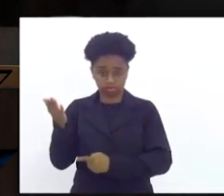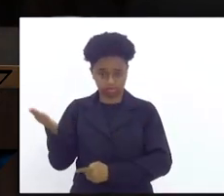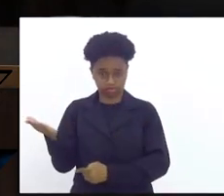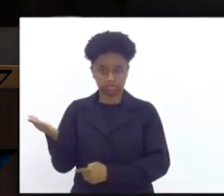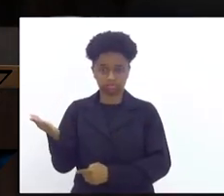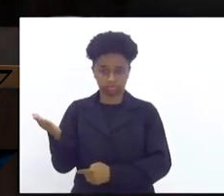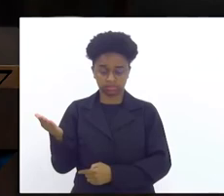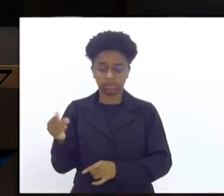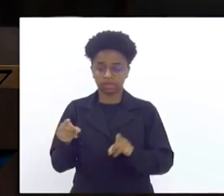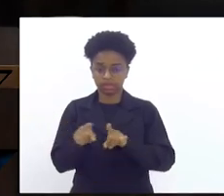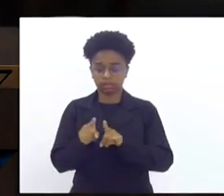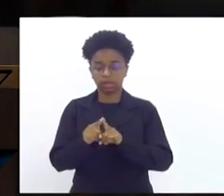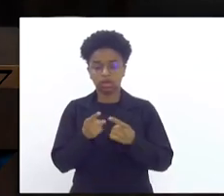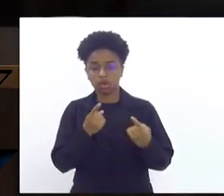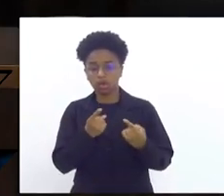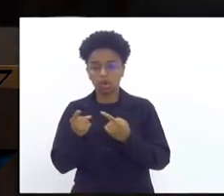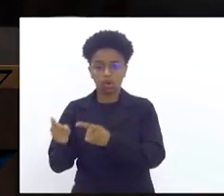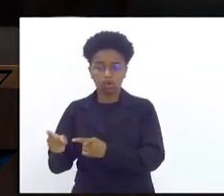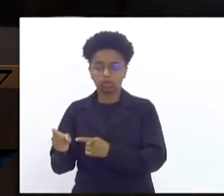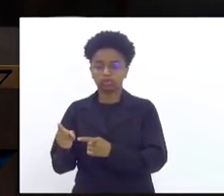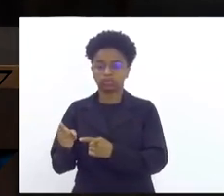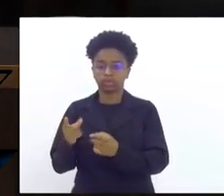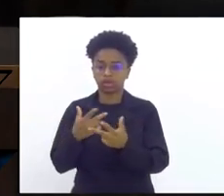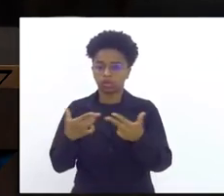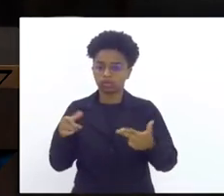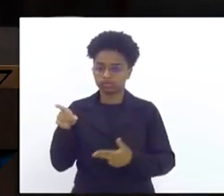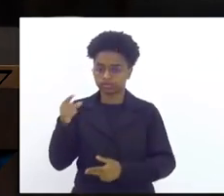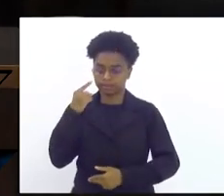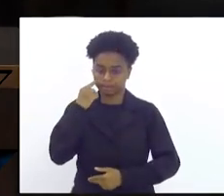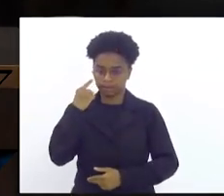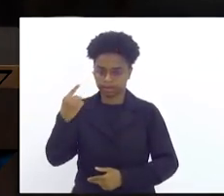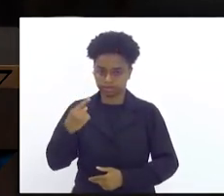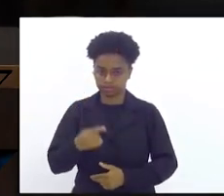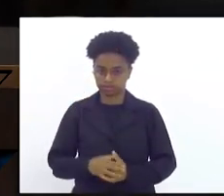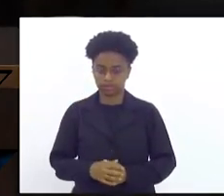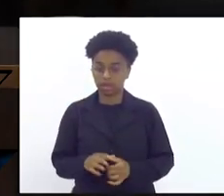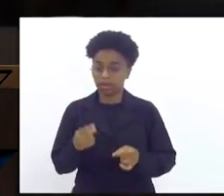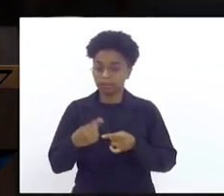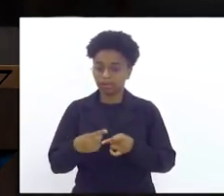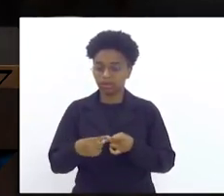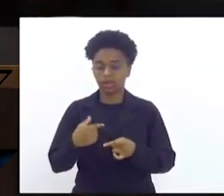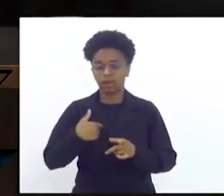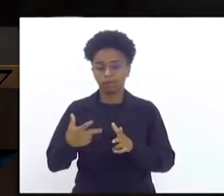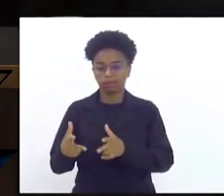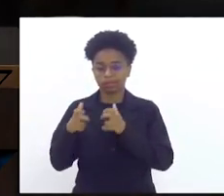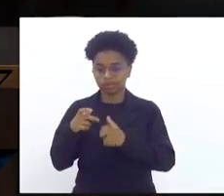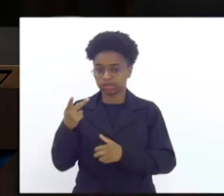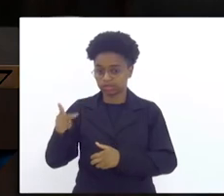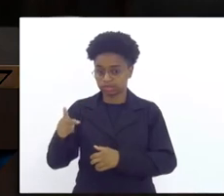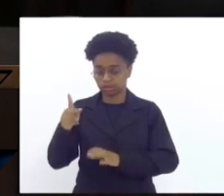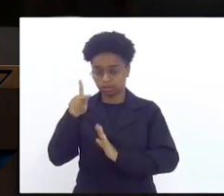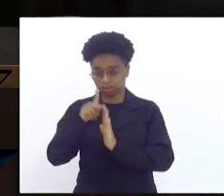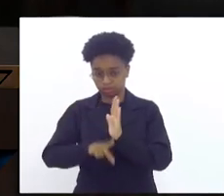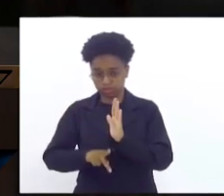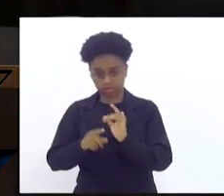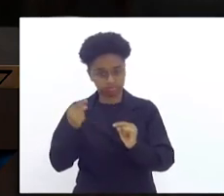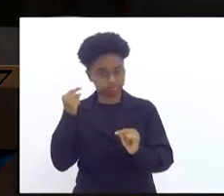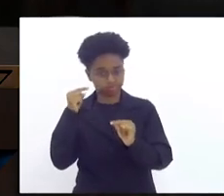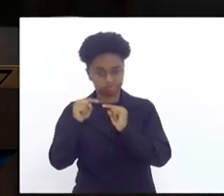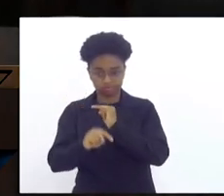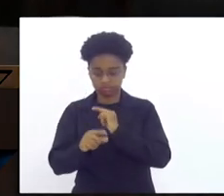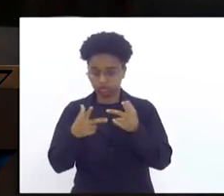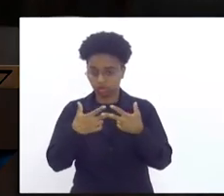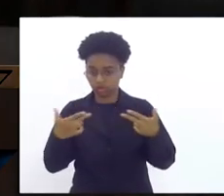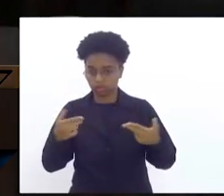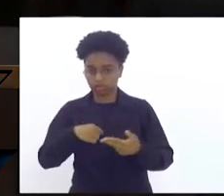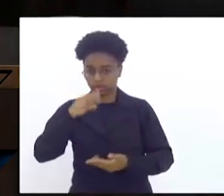e contra o que vós vossa excelência pensa por entender que o seu projeto vai na contramão daquilo